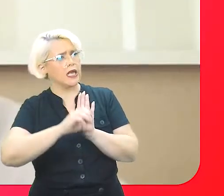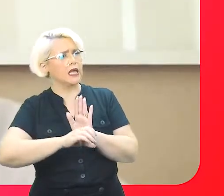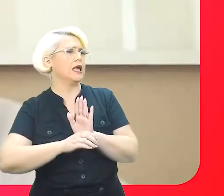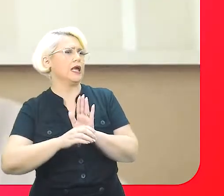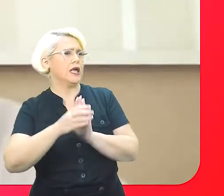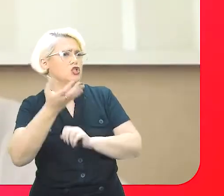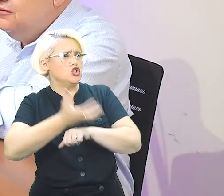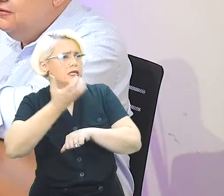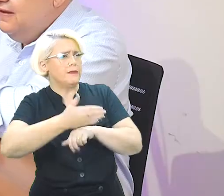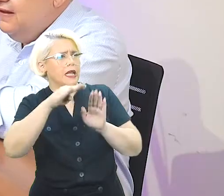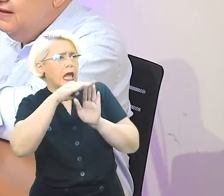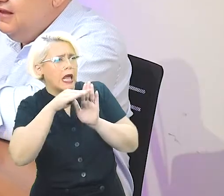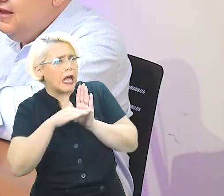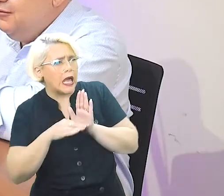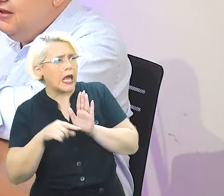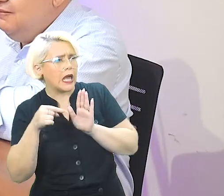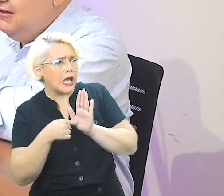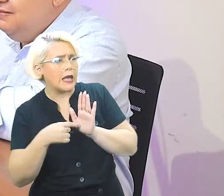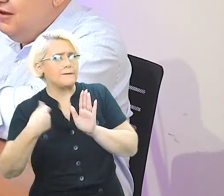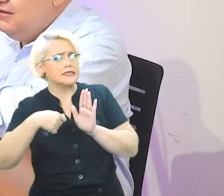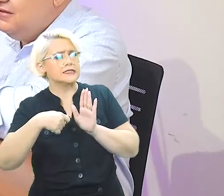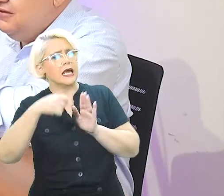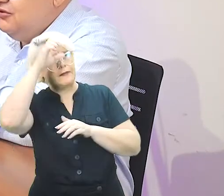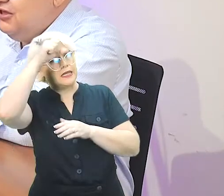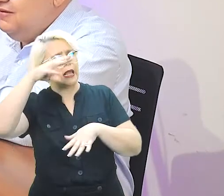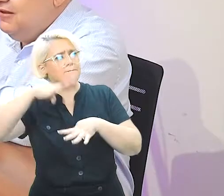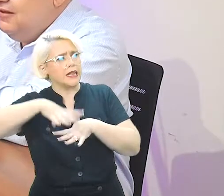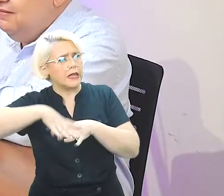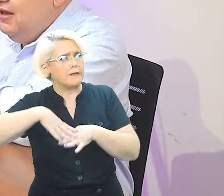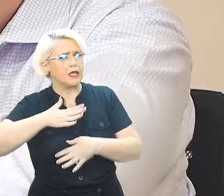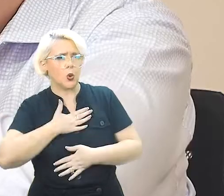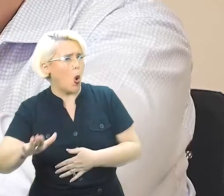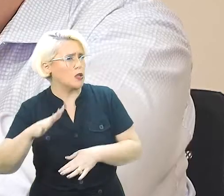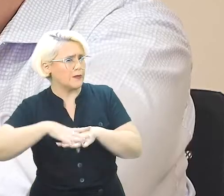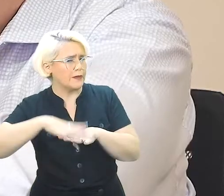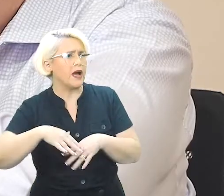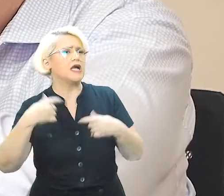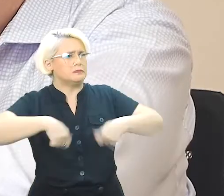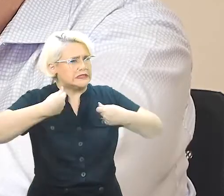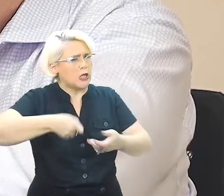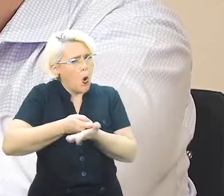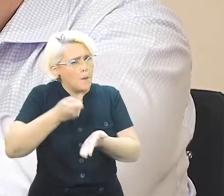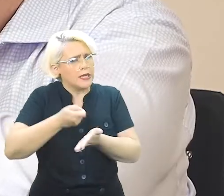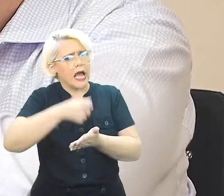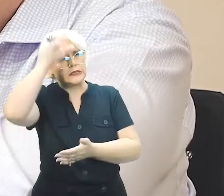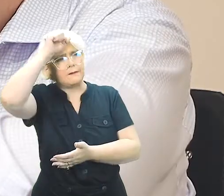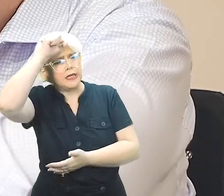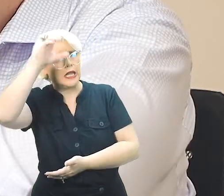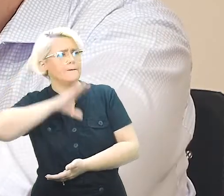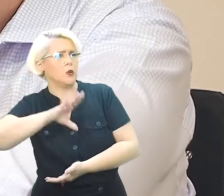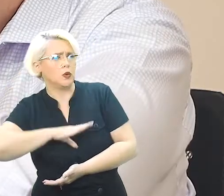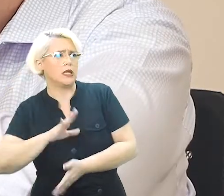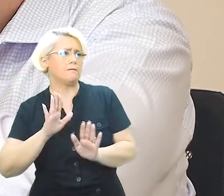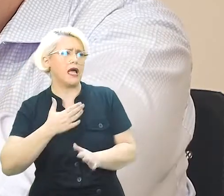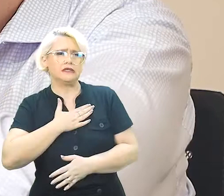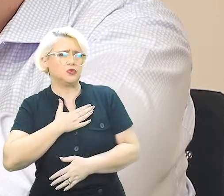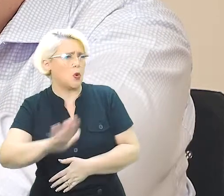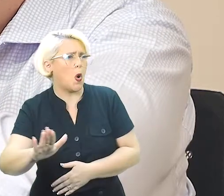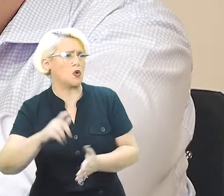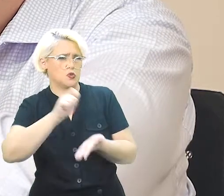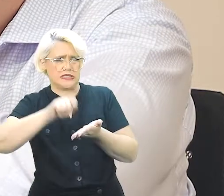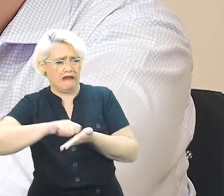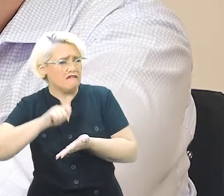ali estabelecido, tem que aprender matemática sem gostar de matemática, ou tem que aprender português sem gostar